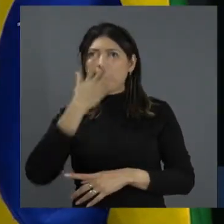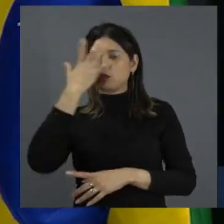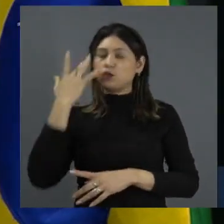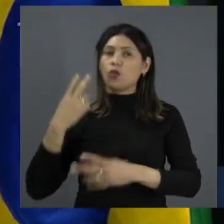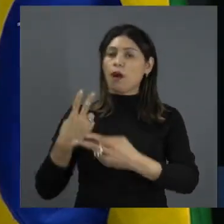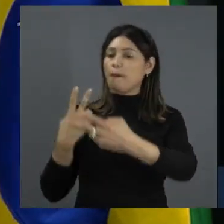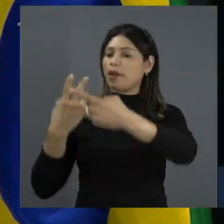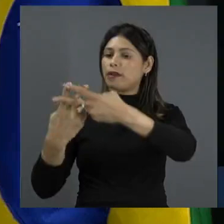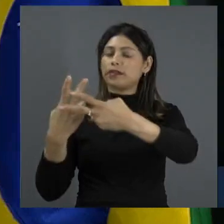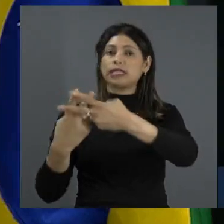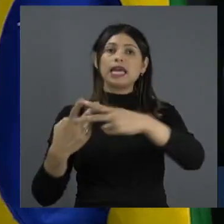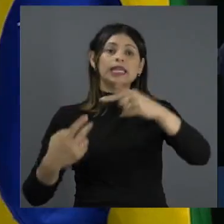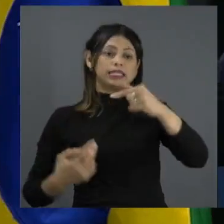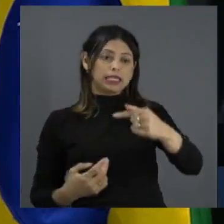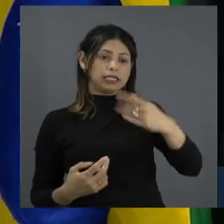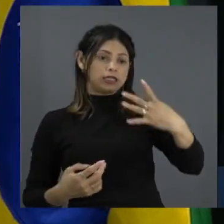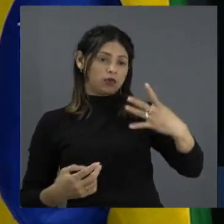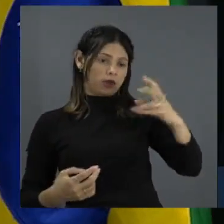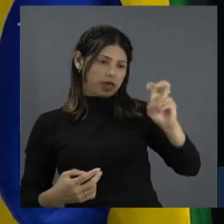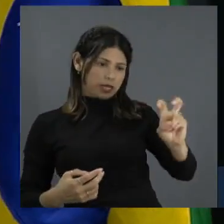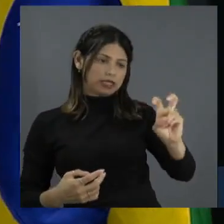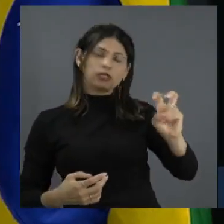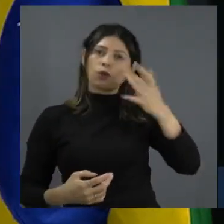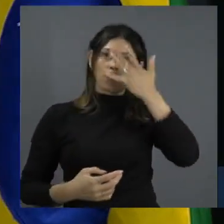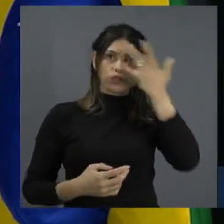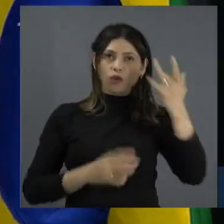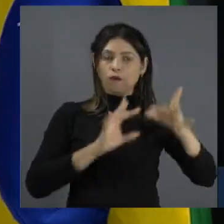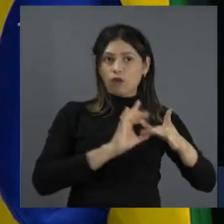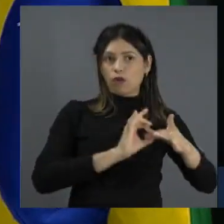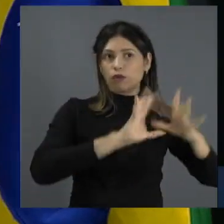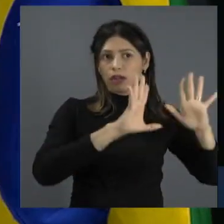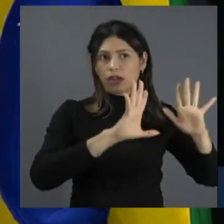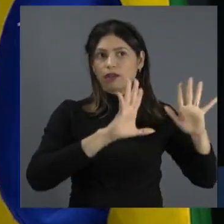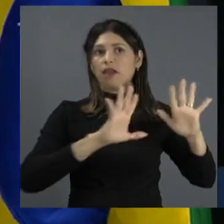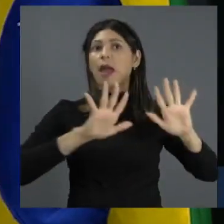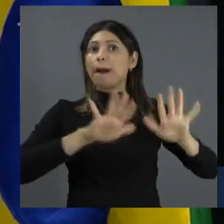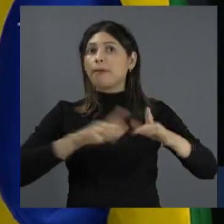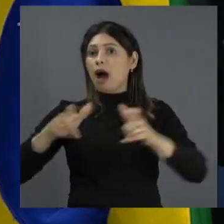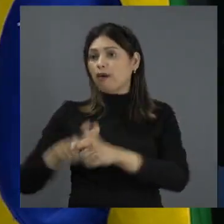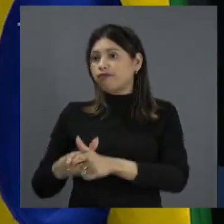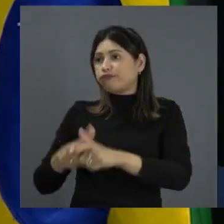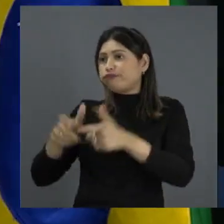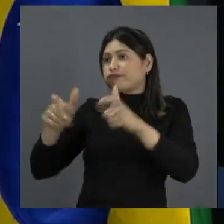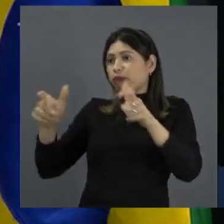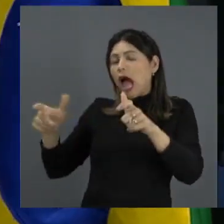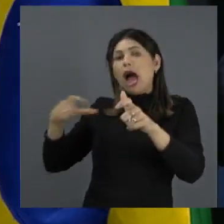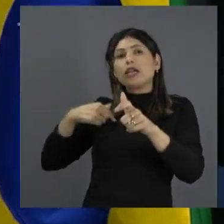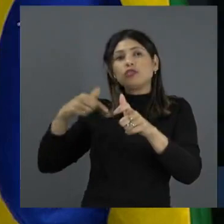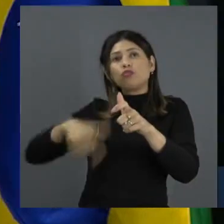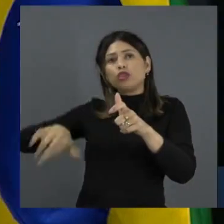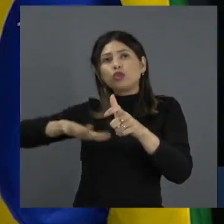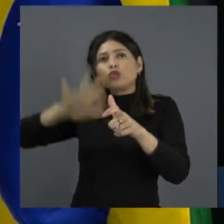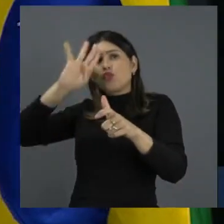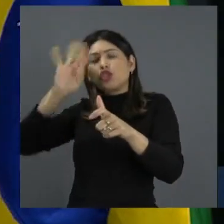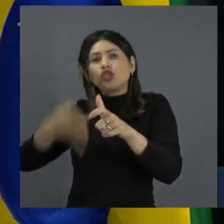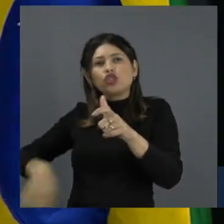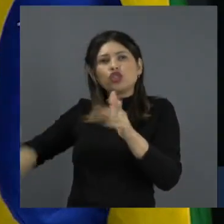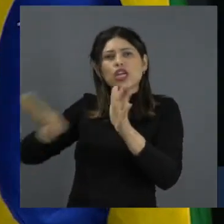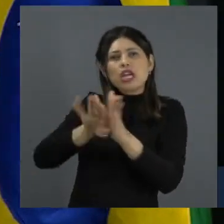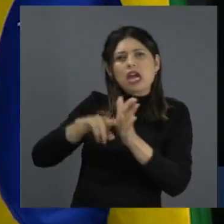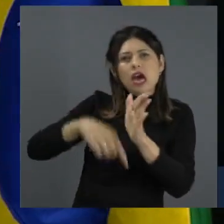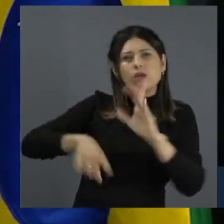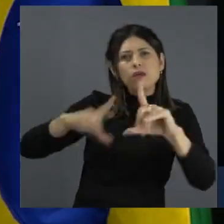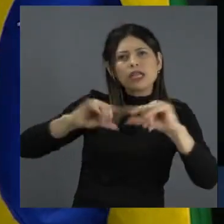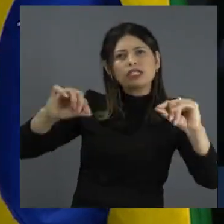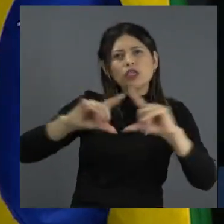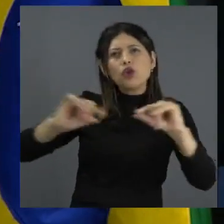745 foram liberadas imediatamente. Muitas pessoas só chegaram a Brasília, acredite se quiser, no dia seguinte,